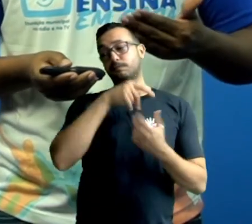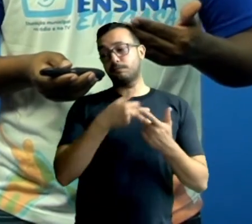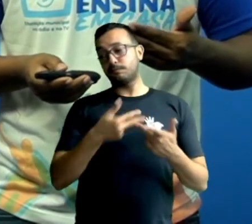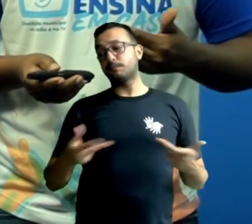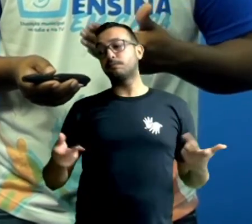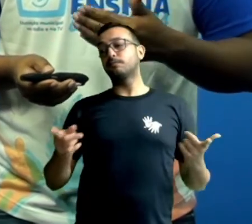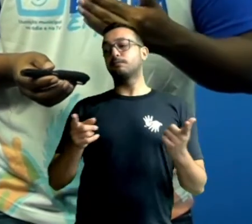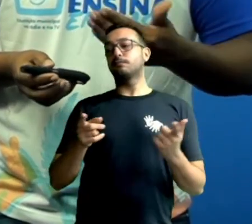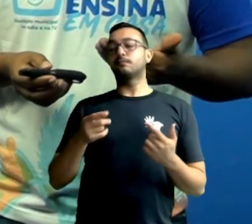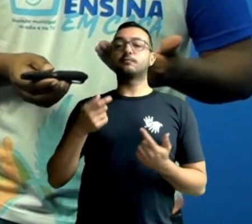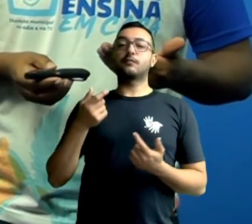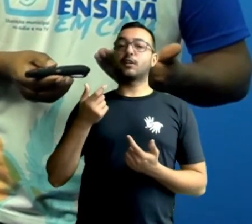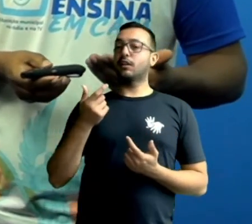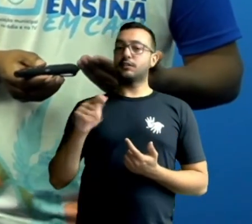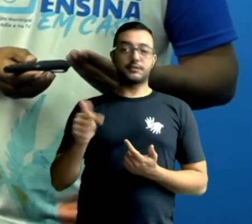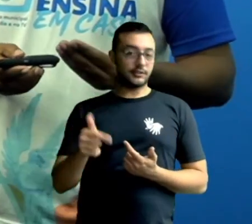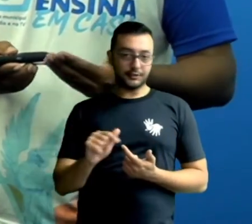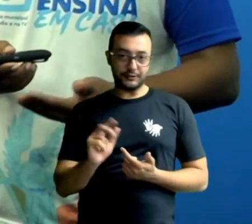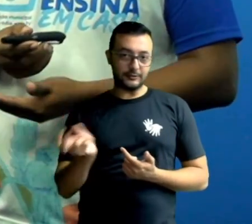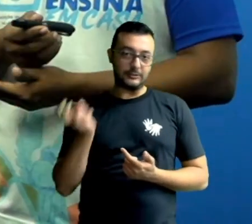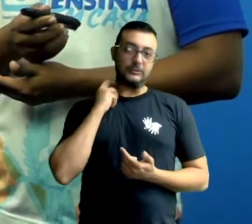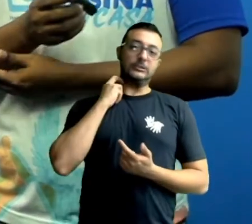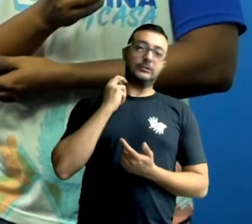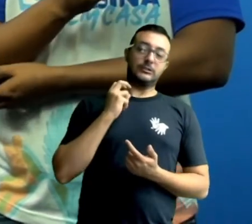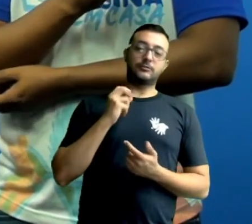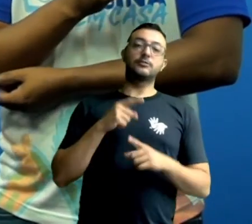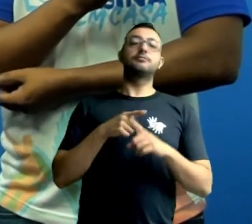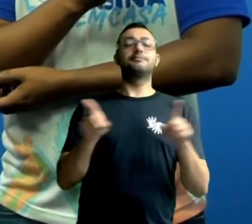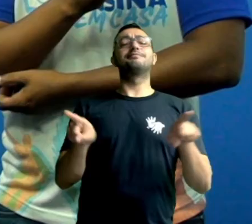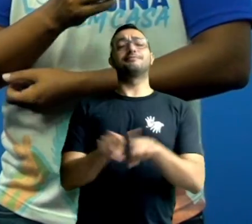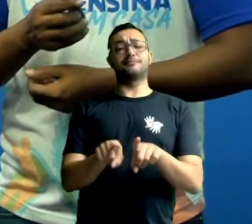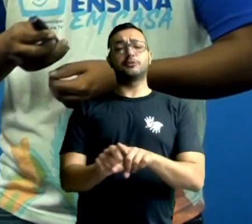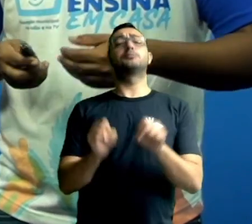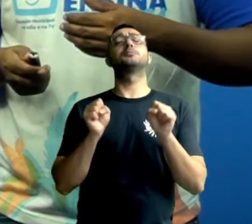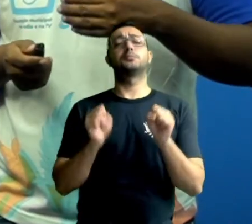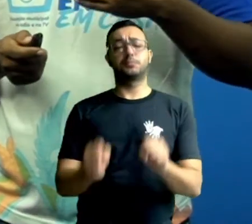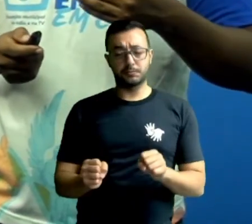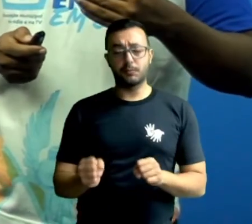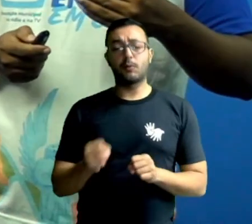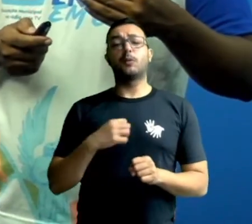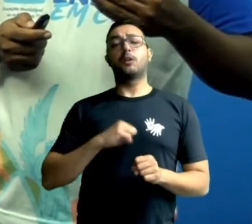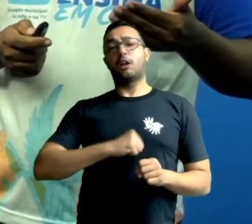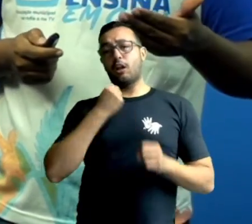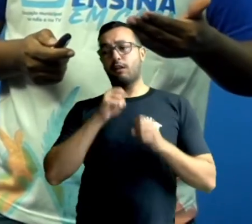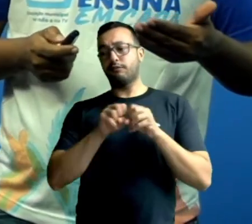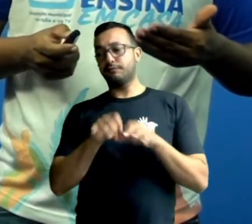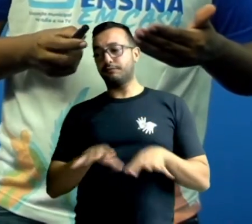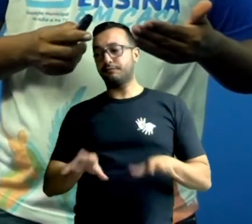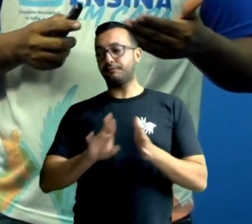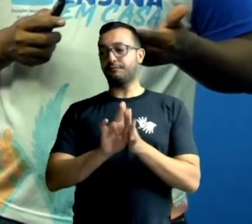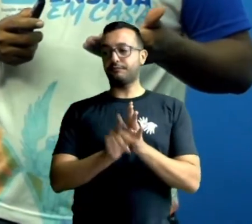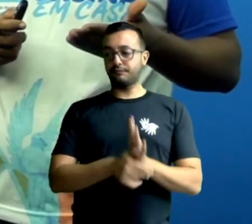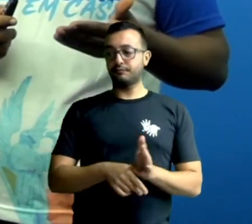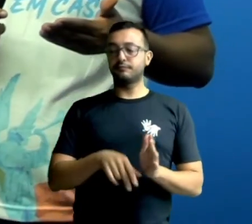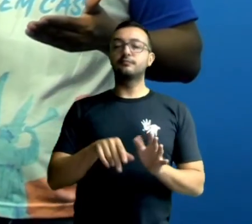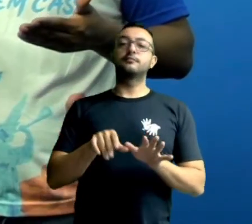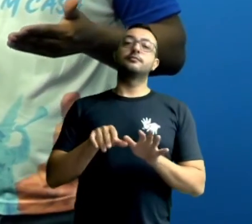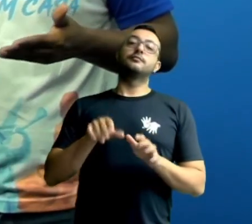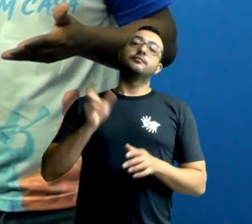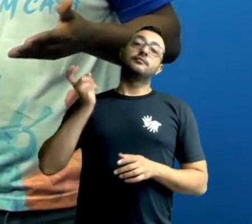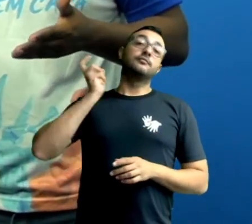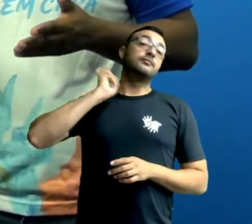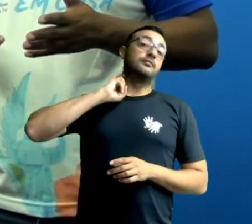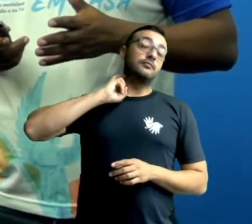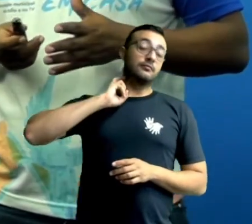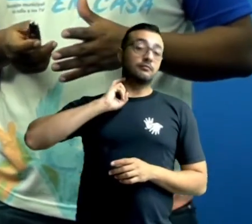outros morcegos não hematófagos, também podem transmitir a raiva. Que outras espécies são elas? Bem, os morcegos são